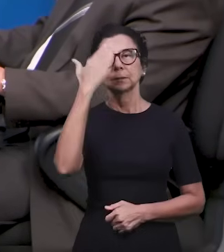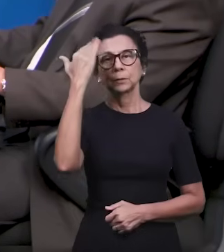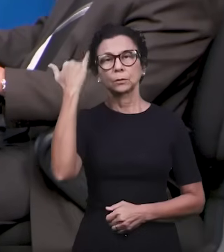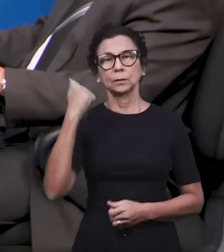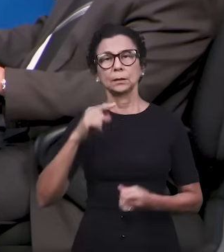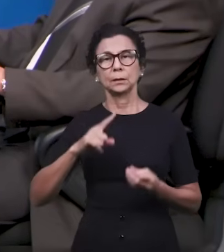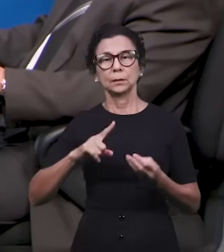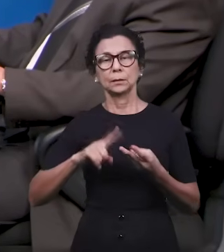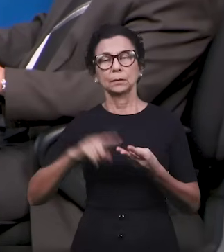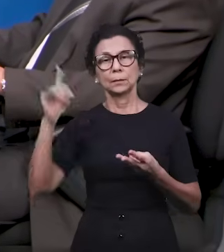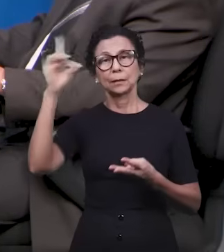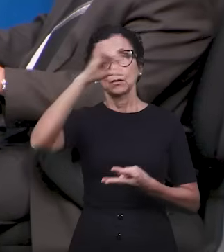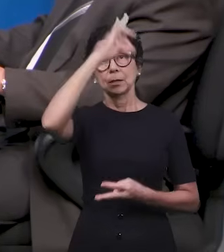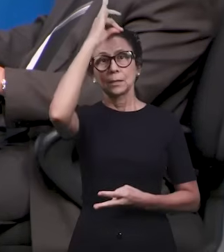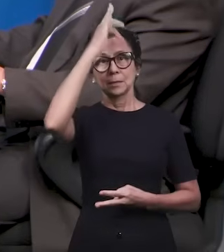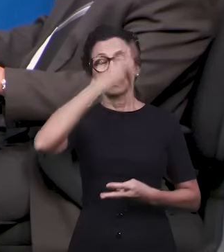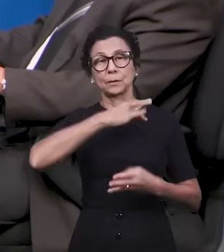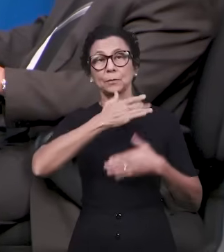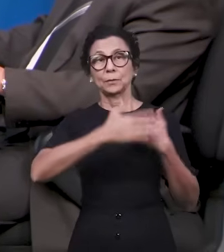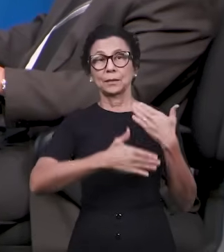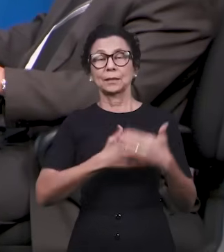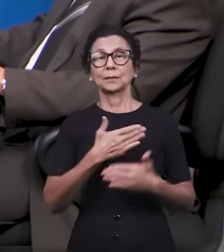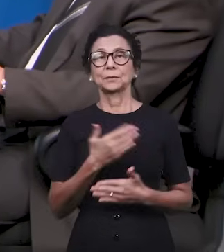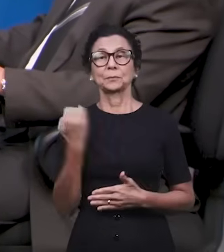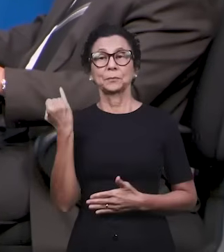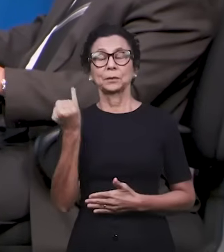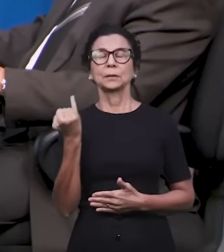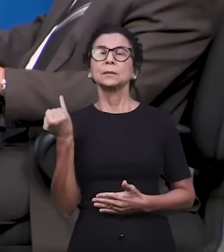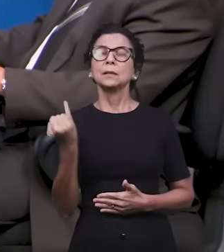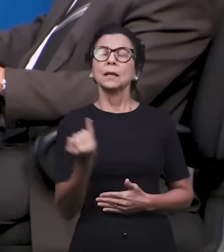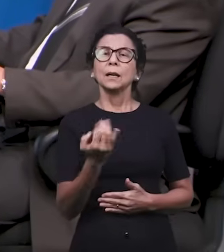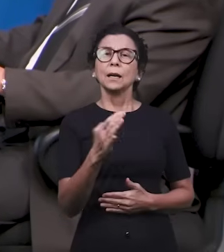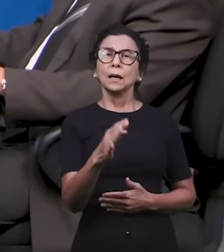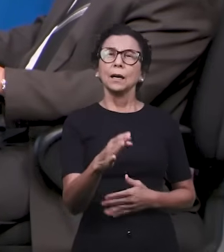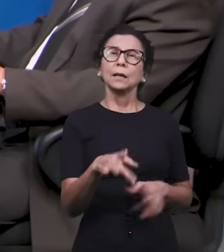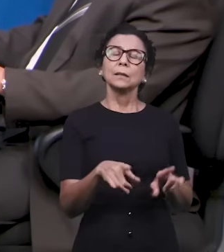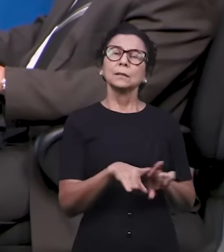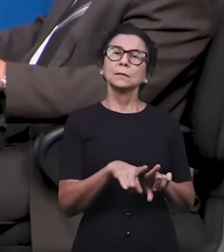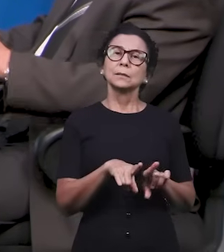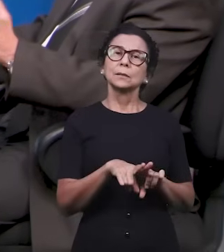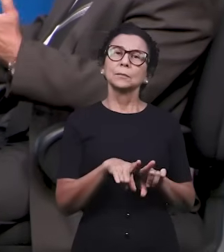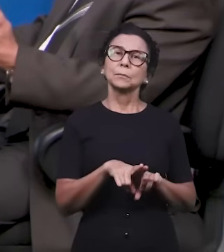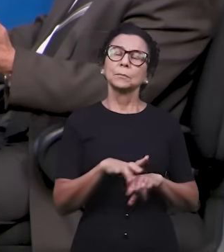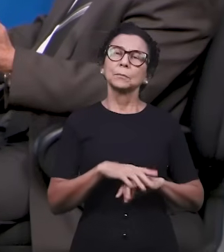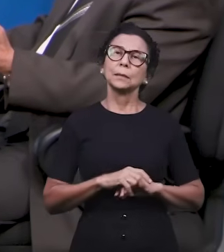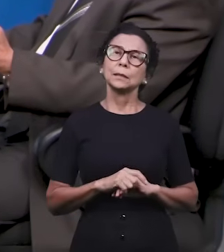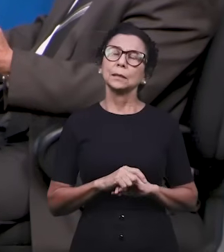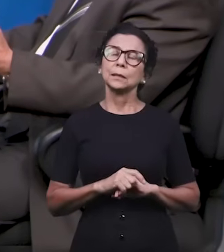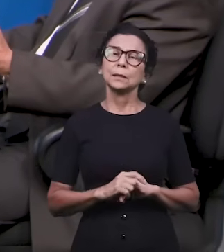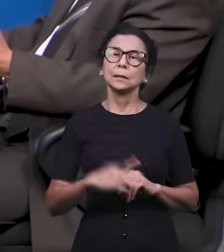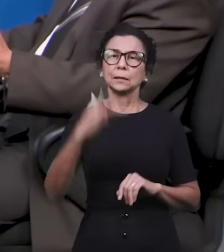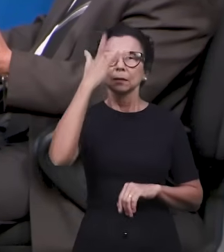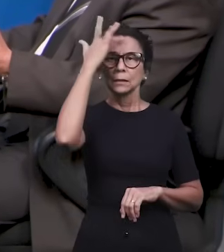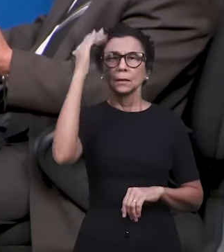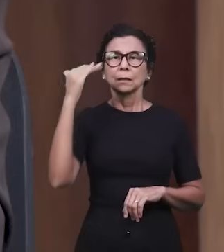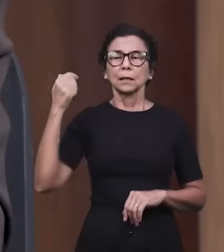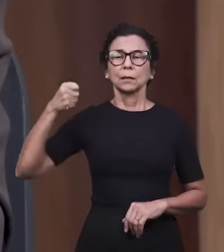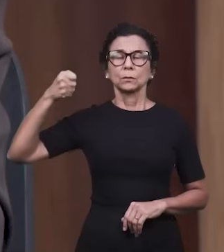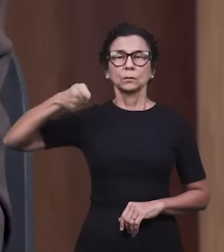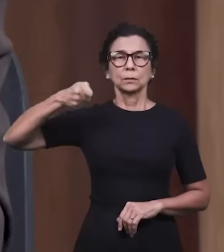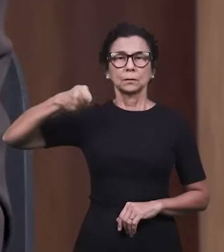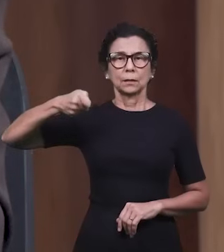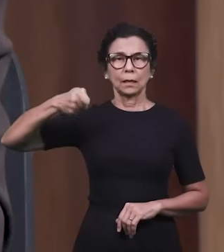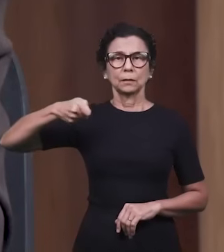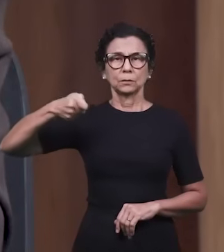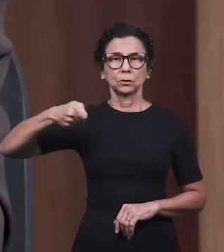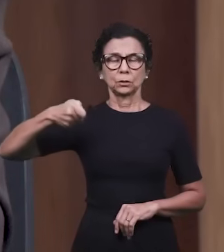cheio do Espírito Santo do Senhor. Isso é importantíssimo. Aliás, a própria questão de autoridade do